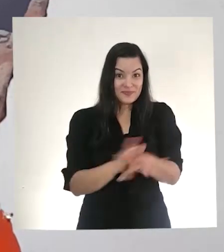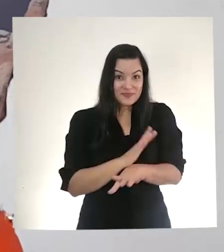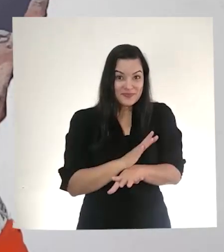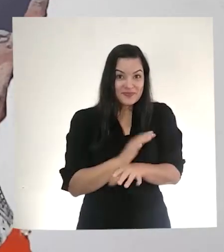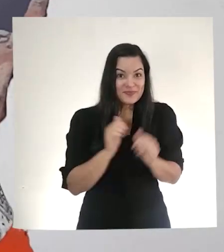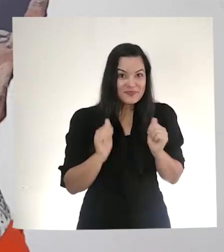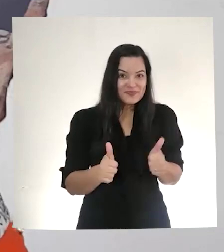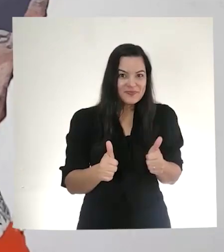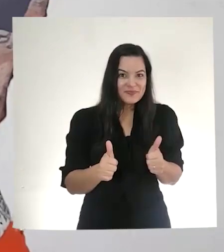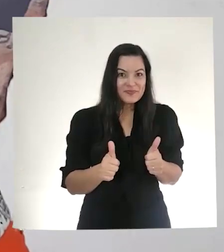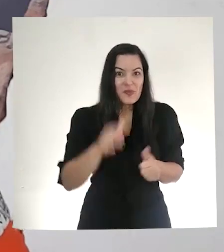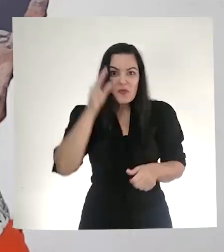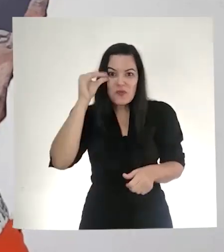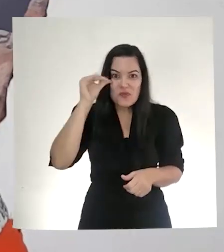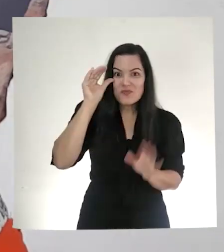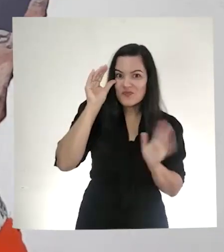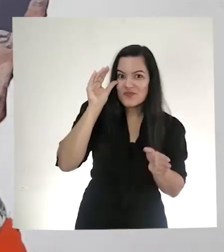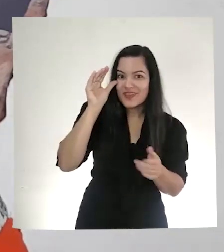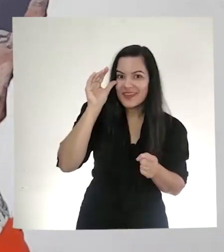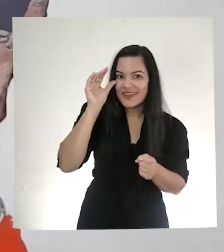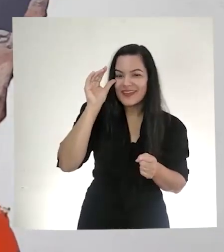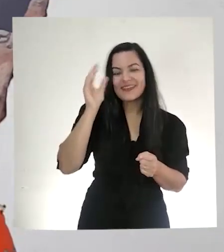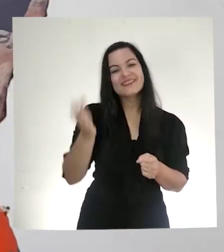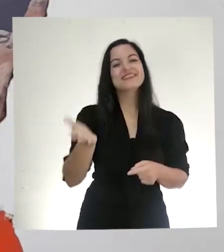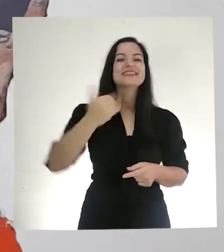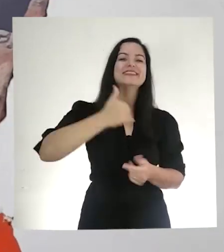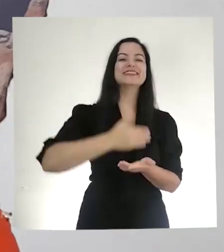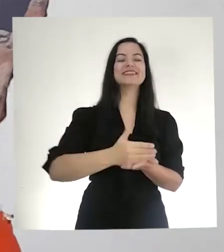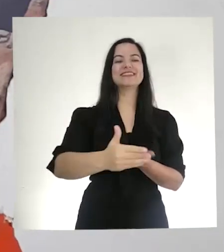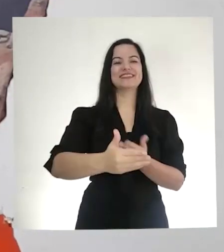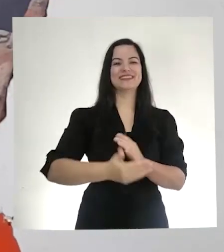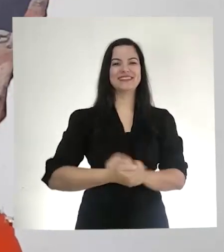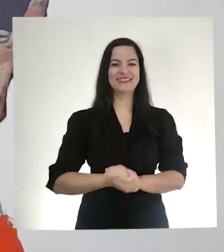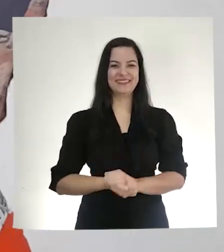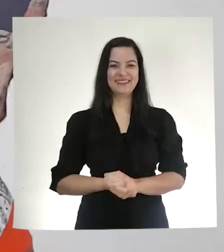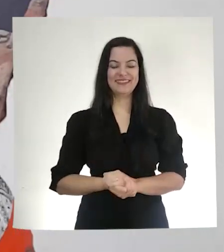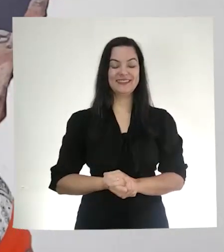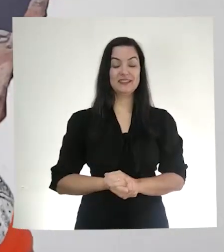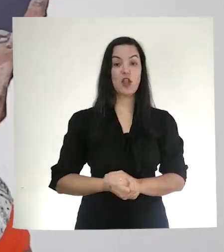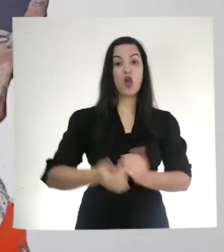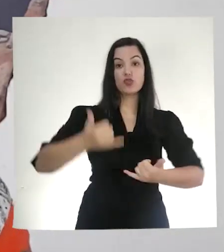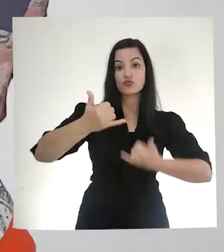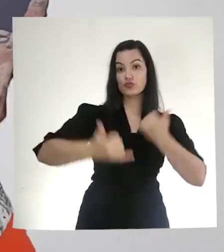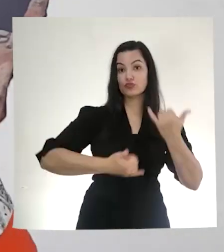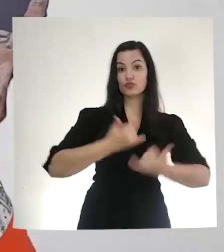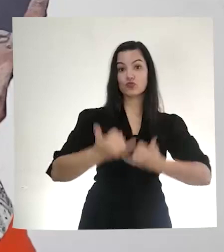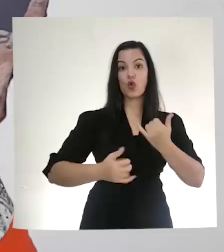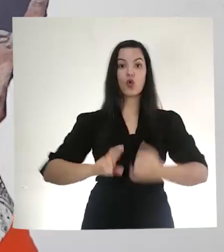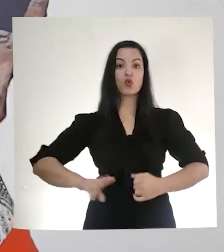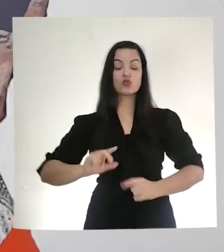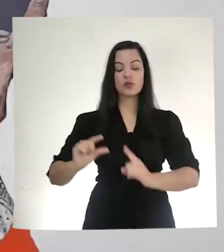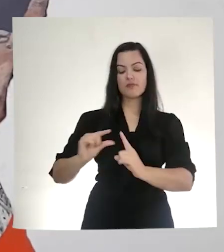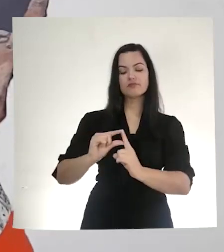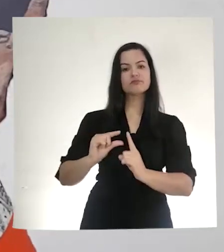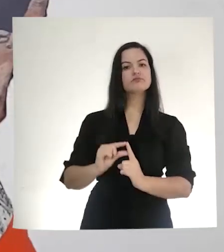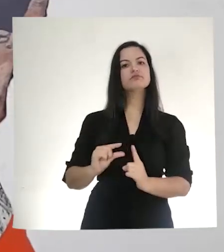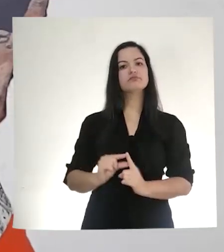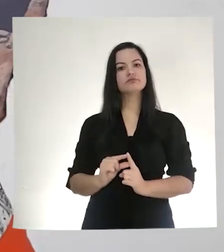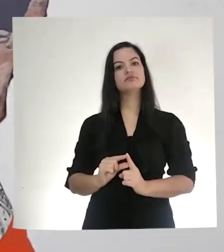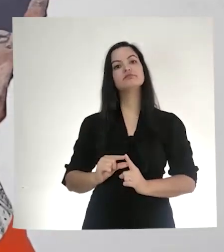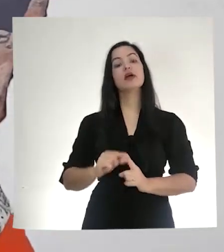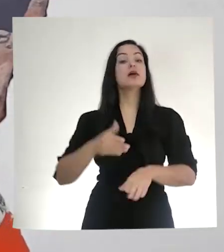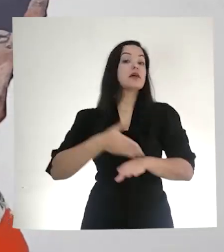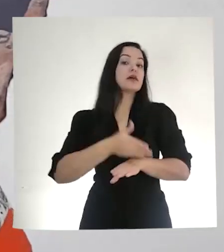Anotaram? Já estão curiosos? Então vamos começar. Os jogos com as palavras, eles